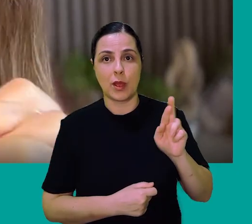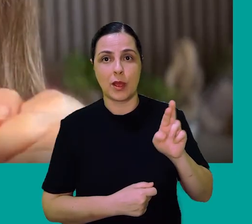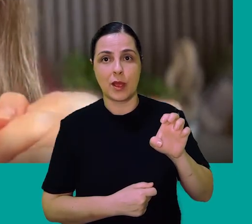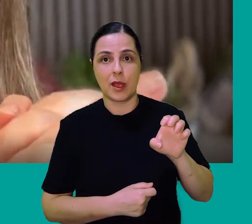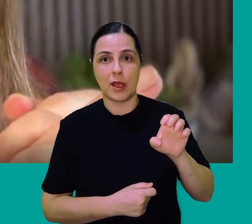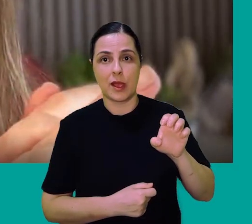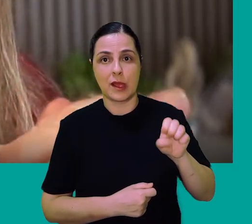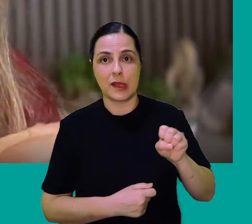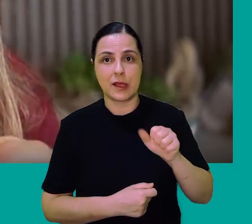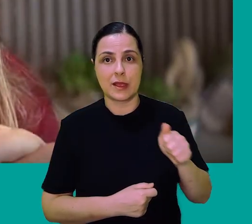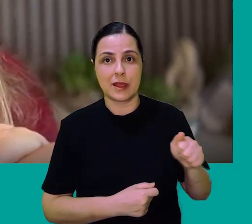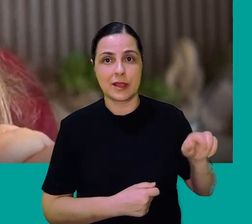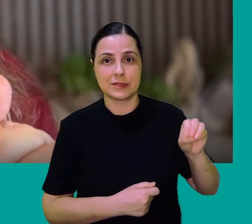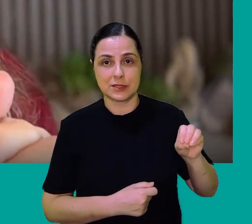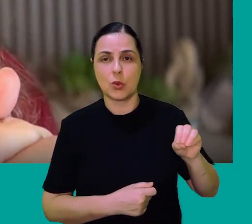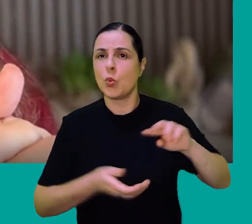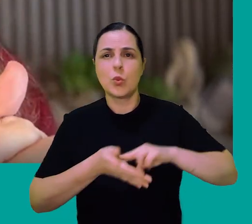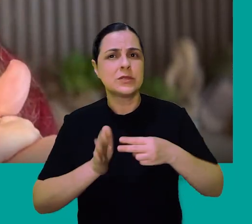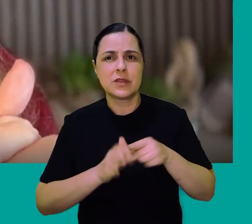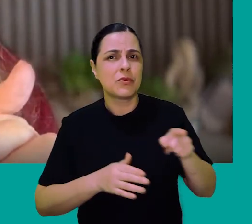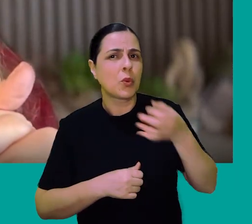entende por microagressão?